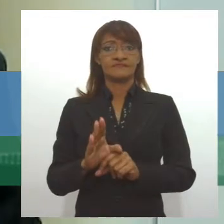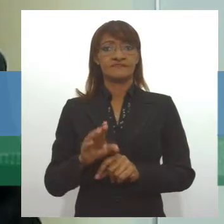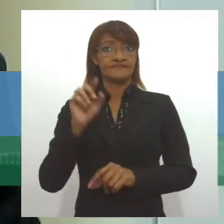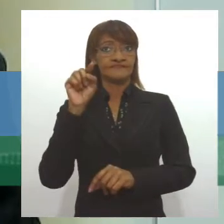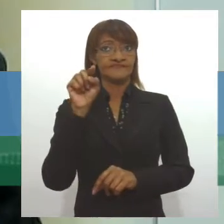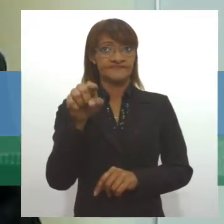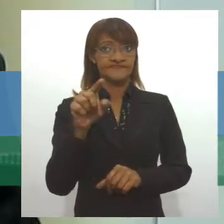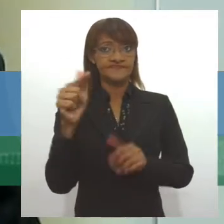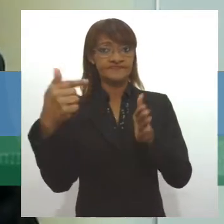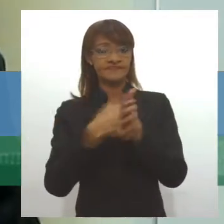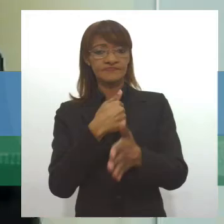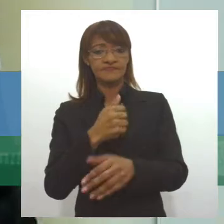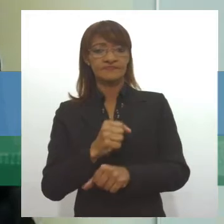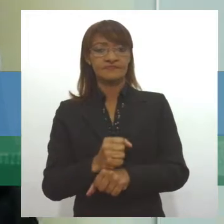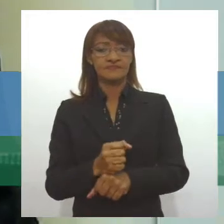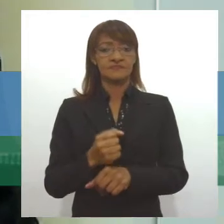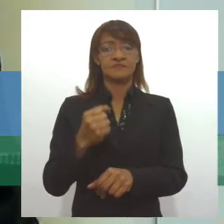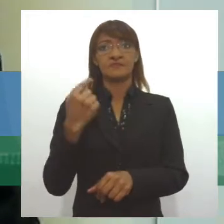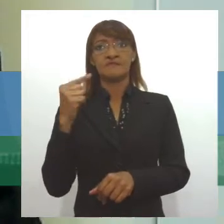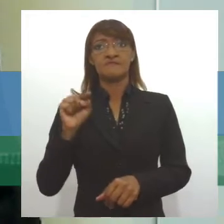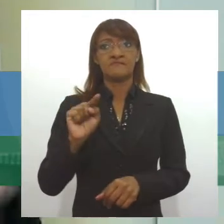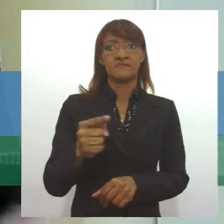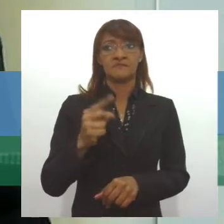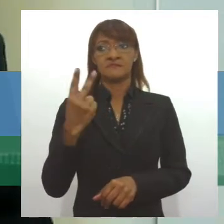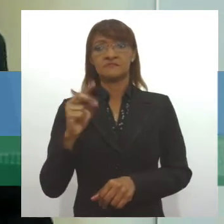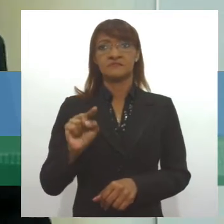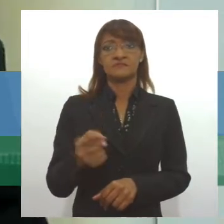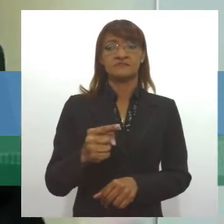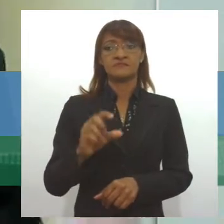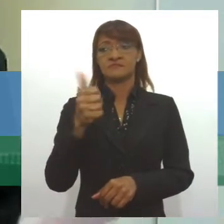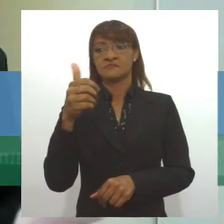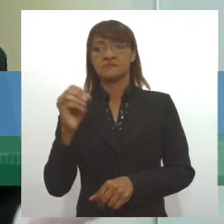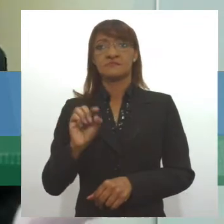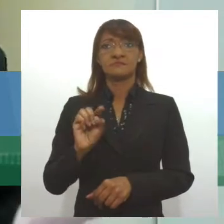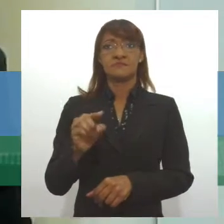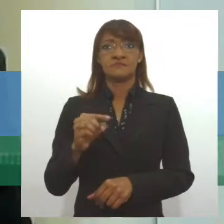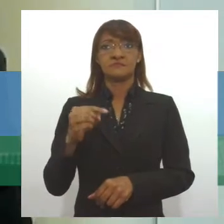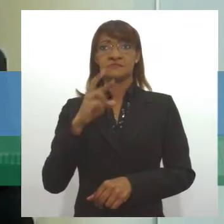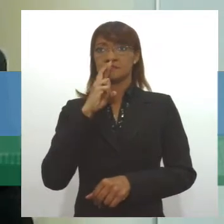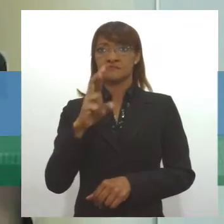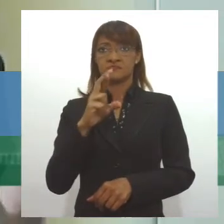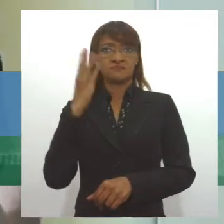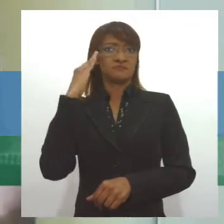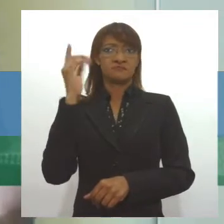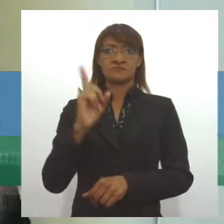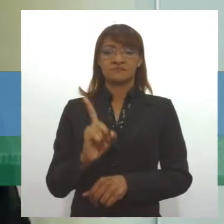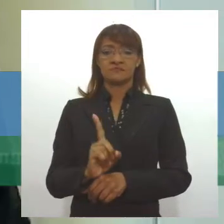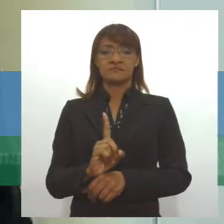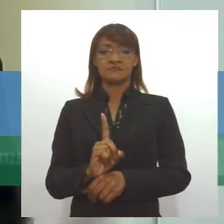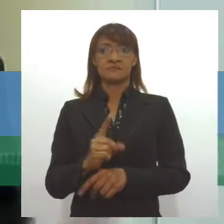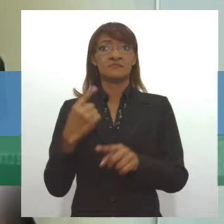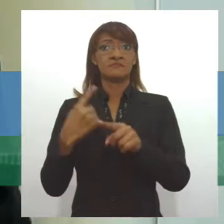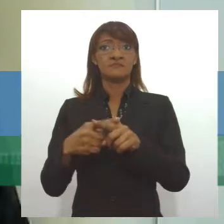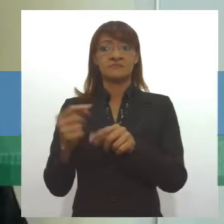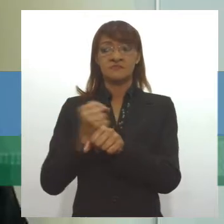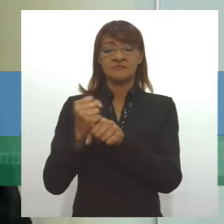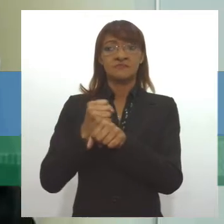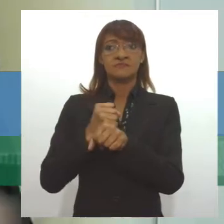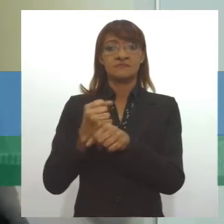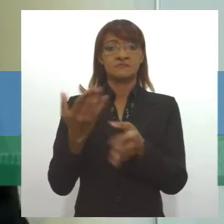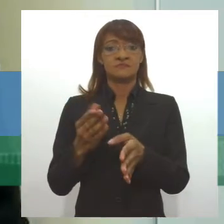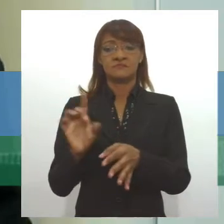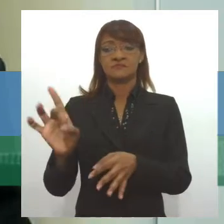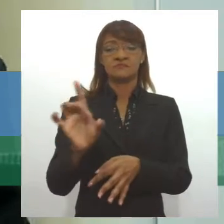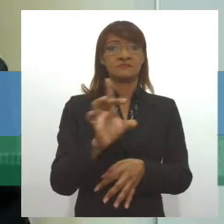me perguntar se tem 1.000, 2.000, 10.000 penduricalhos, eu não sei te responder. Que com esse tempo todo ficou cada um a seu